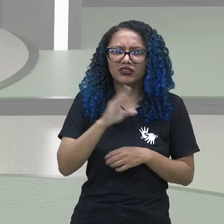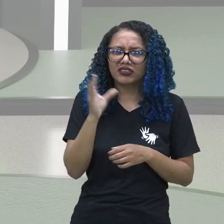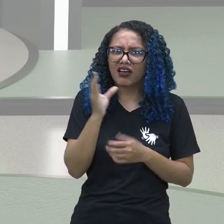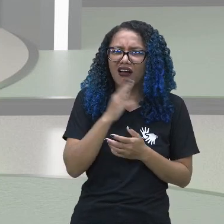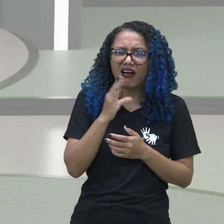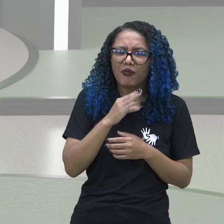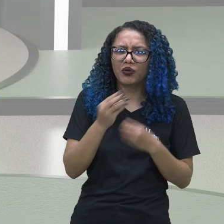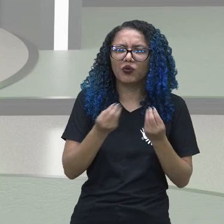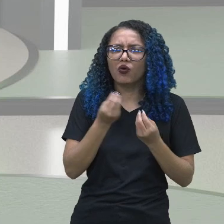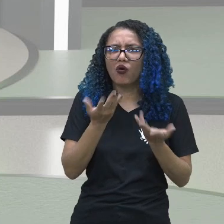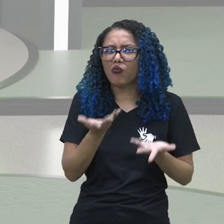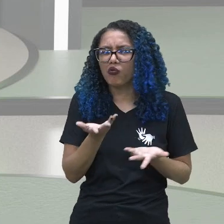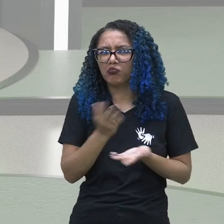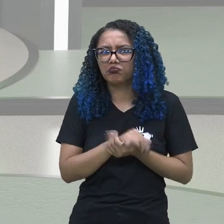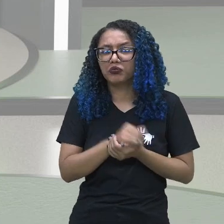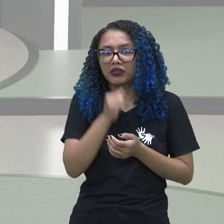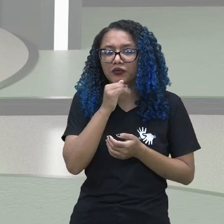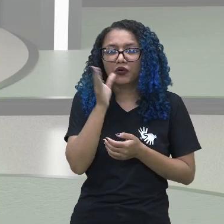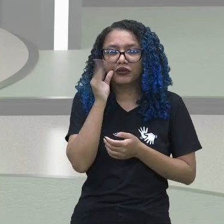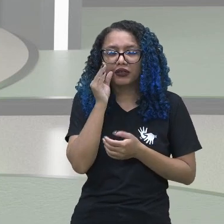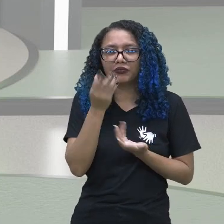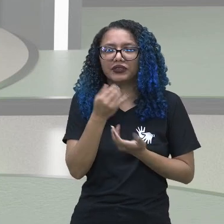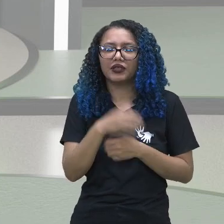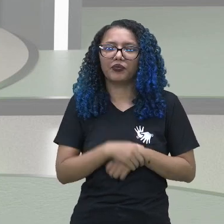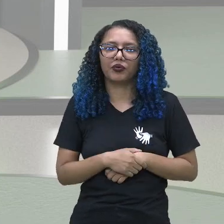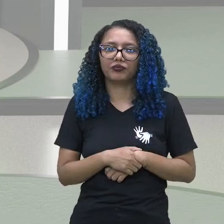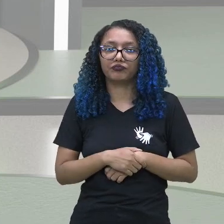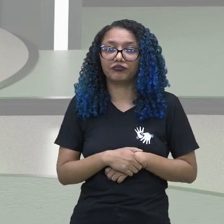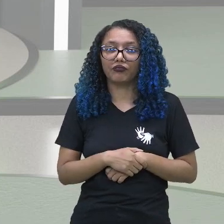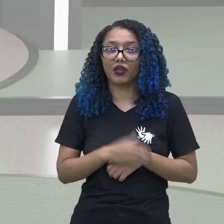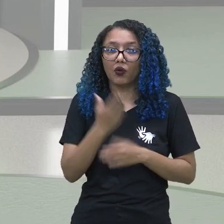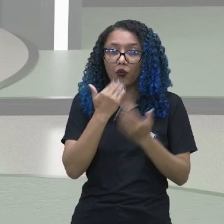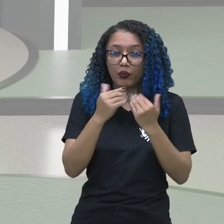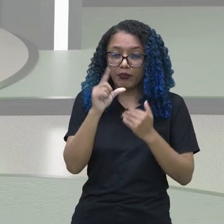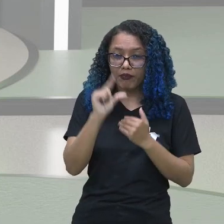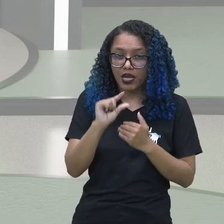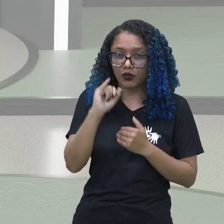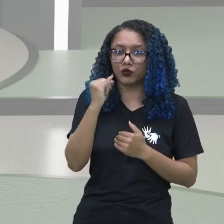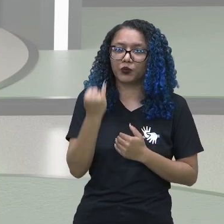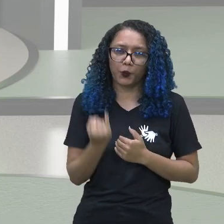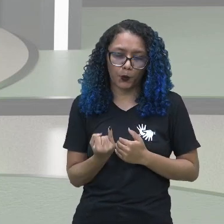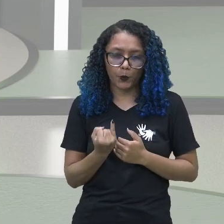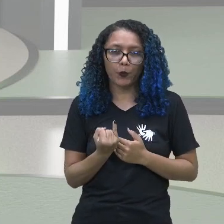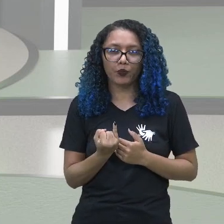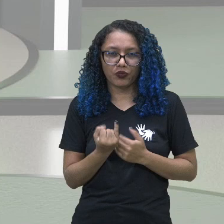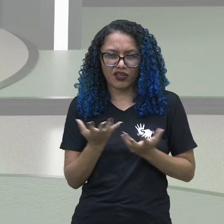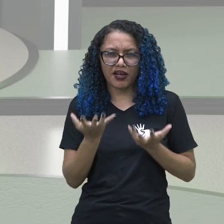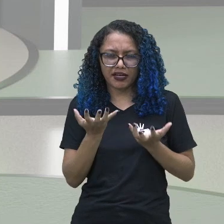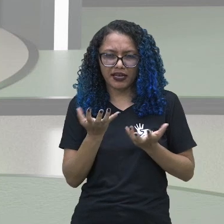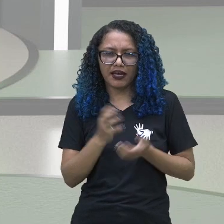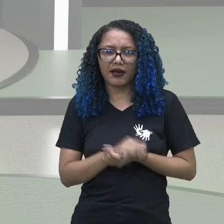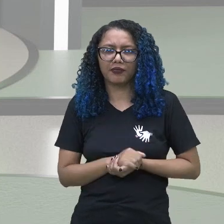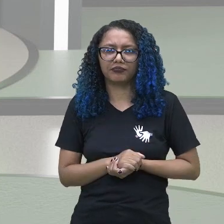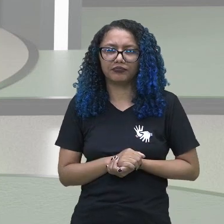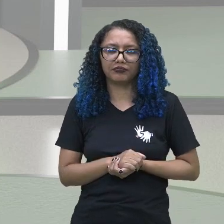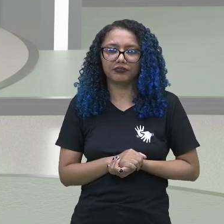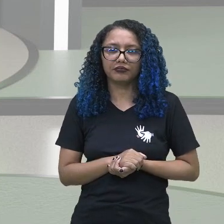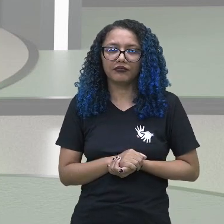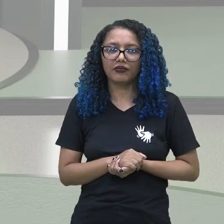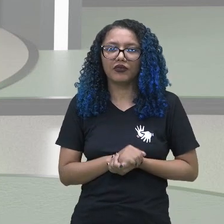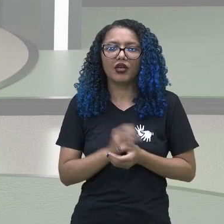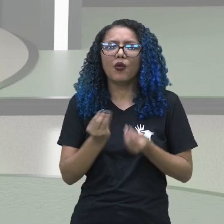por exemplo, uma curiosidade, uma dieta e diminuir a massa, a quantidade de lipídios no